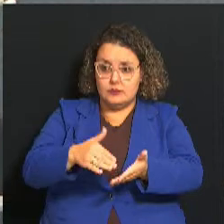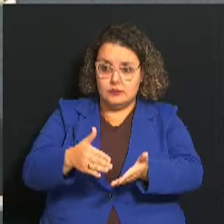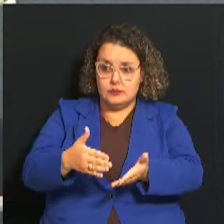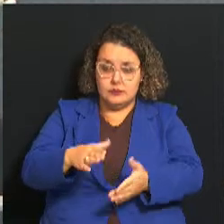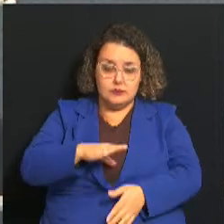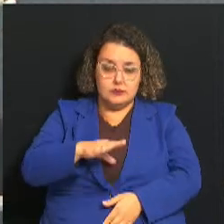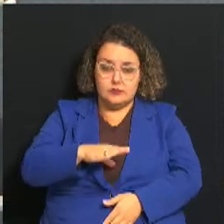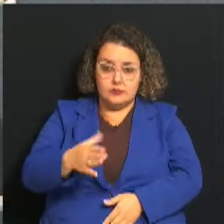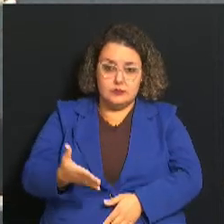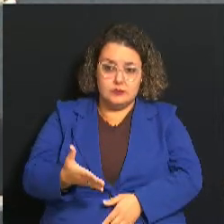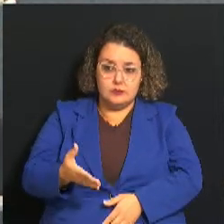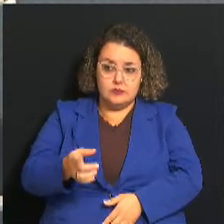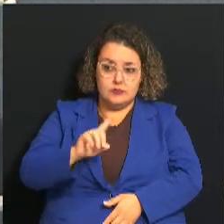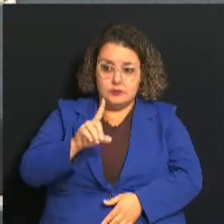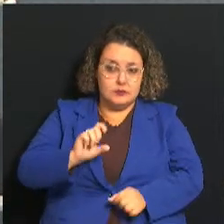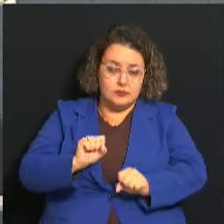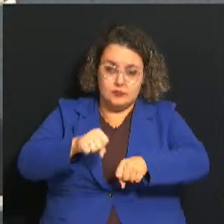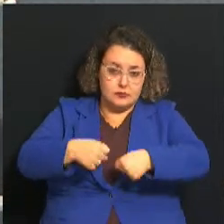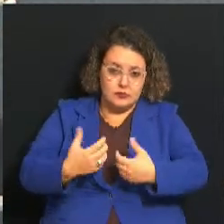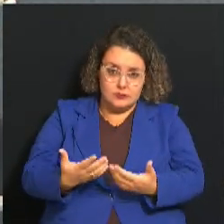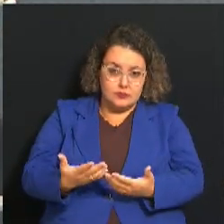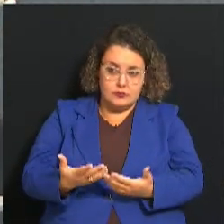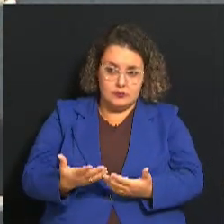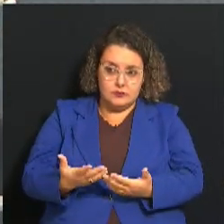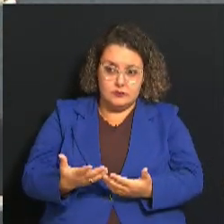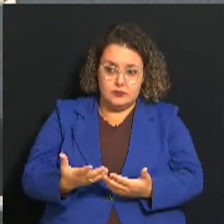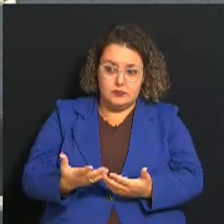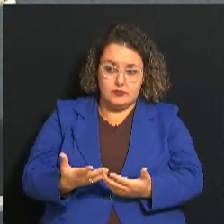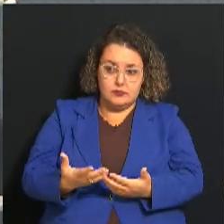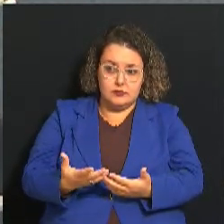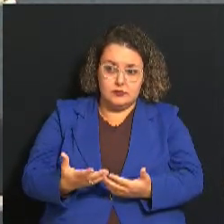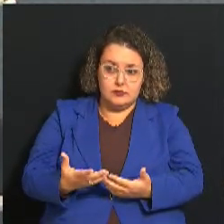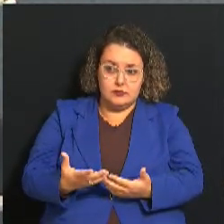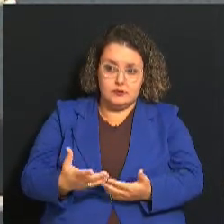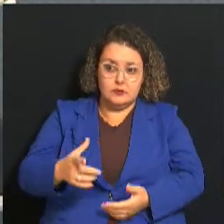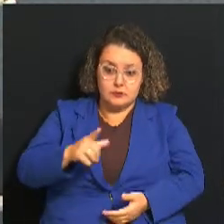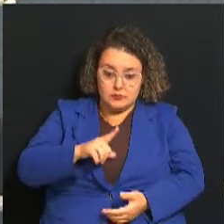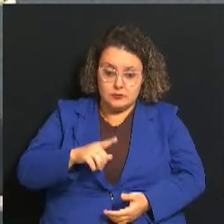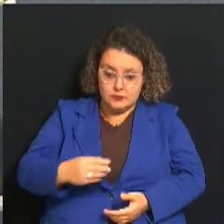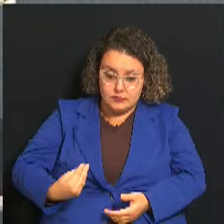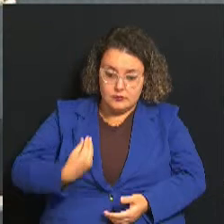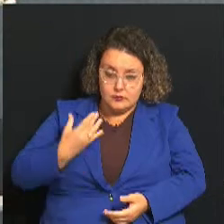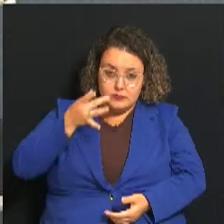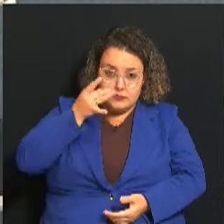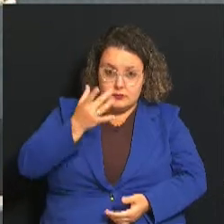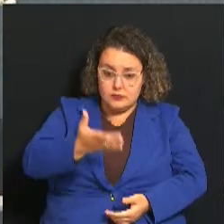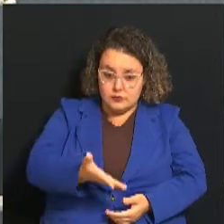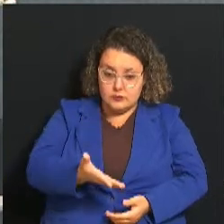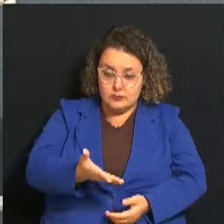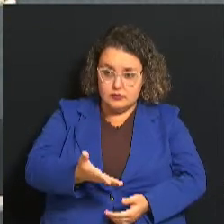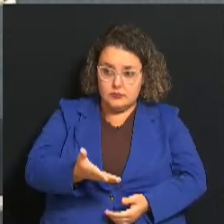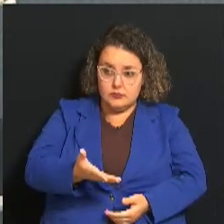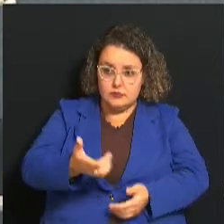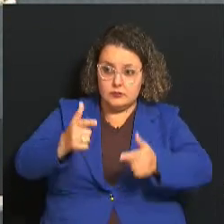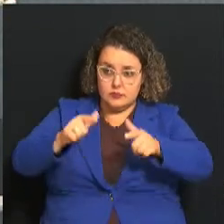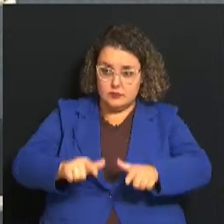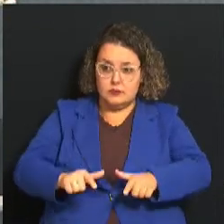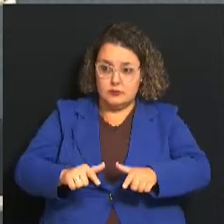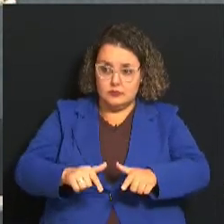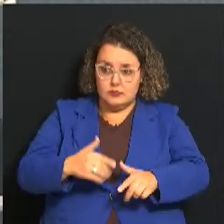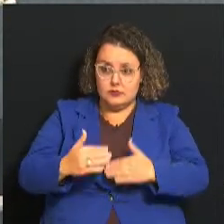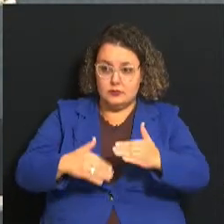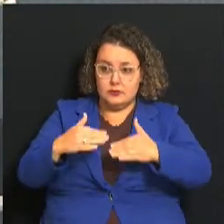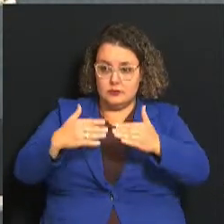elas não se fazem fortes. E tinha que estar ali, porque é o lugar onde devem ser construídas